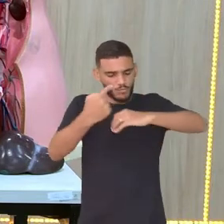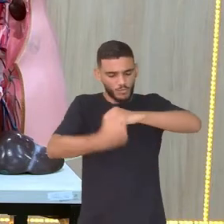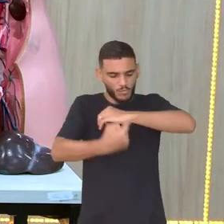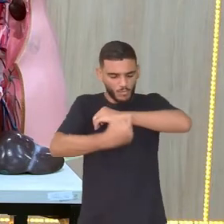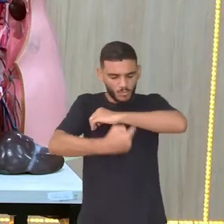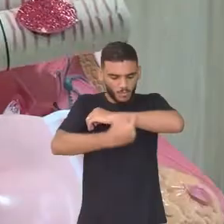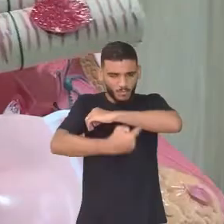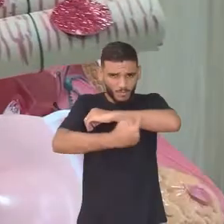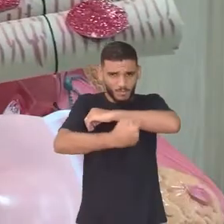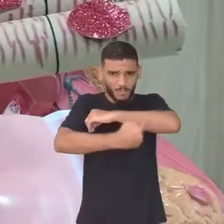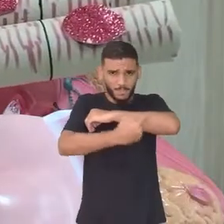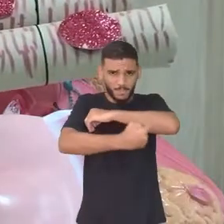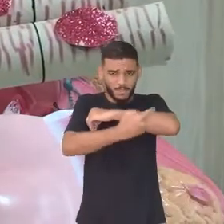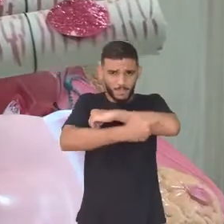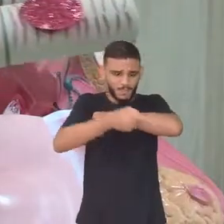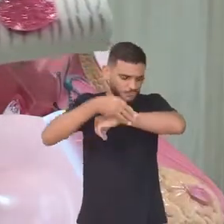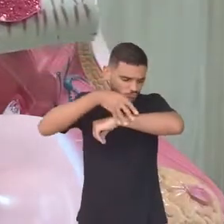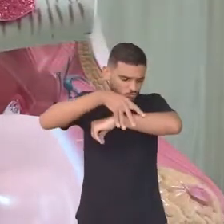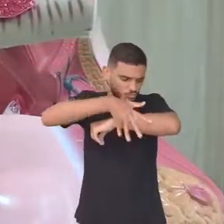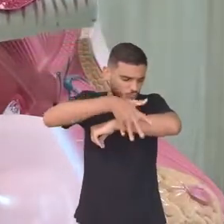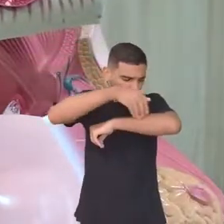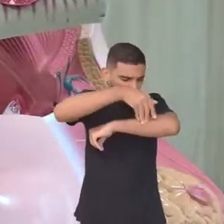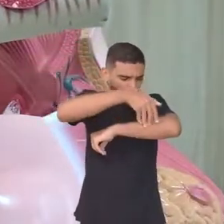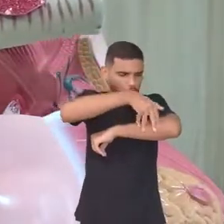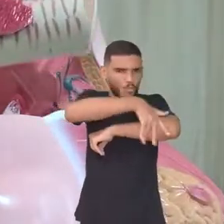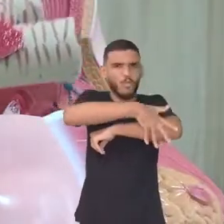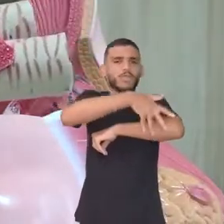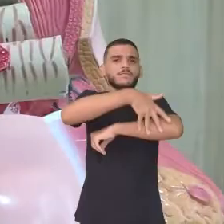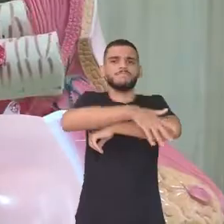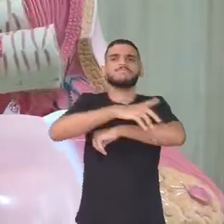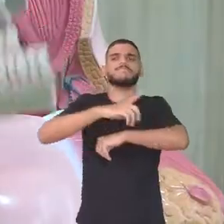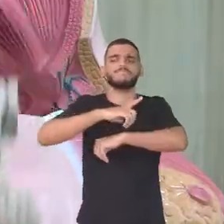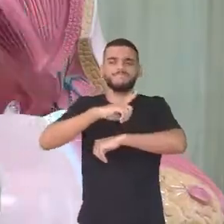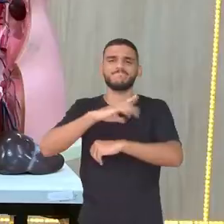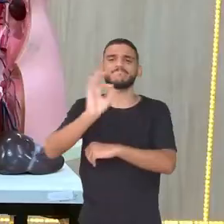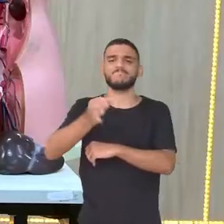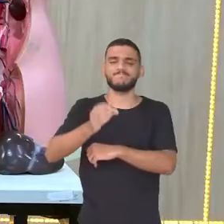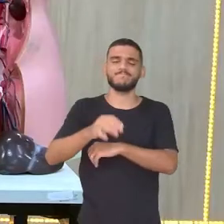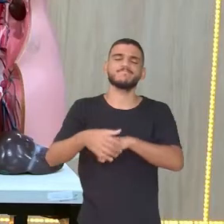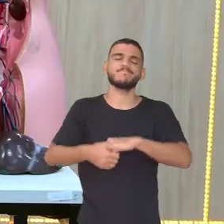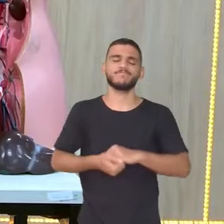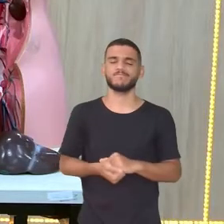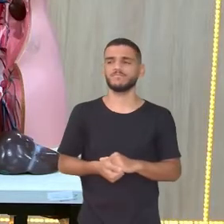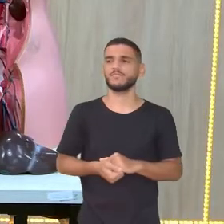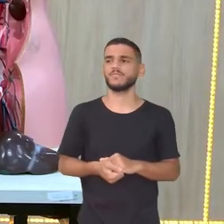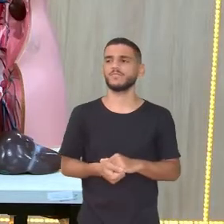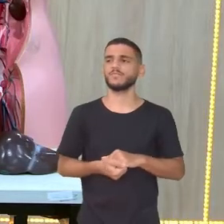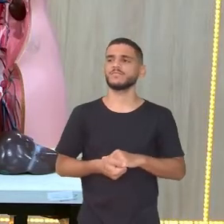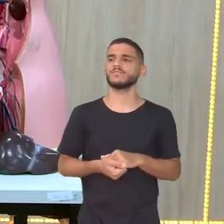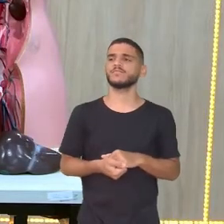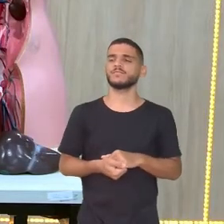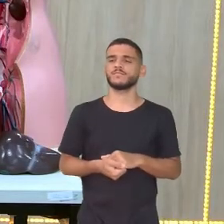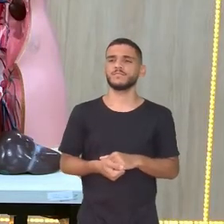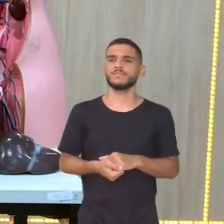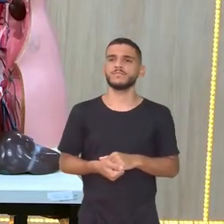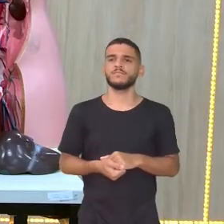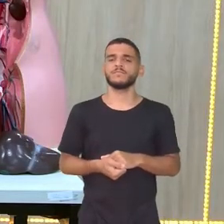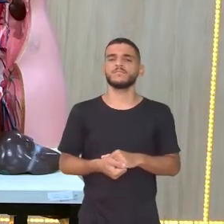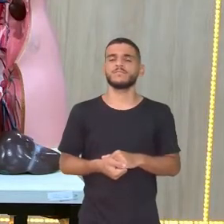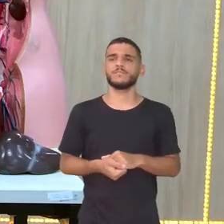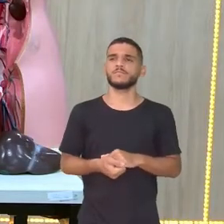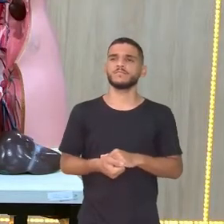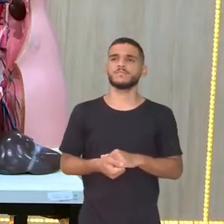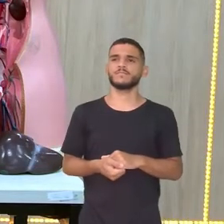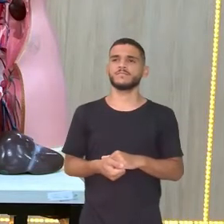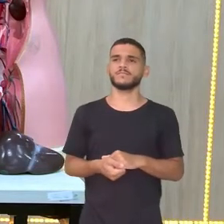relação aqui ao meu desenho? Então, essas estrias transversais, que é a questão é que eu fiz bem rapidinho para mostrar aqui a